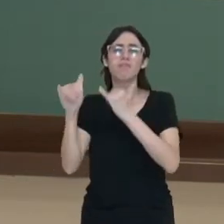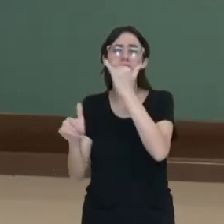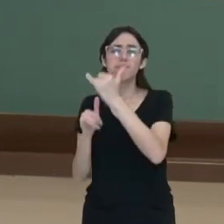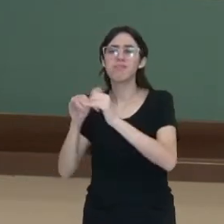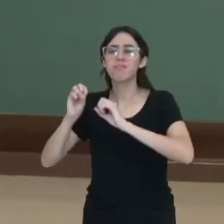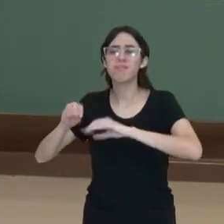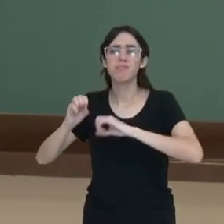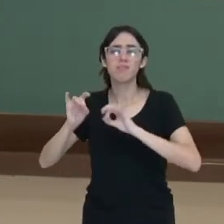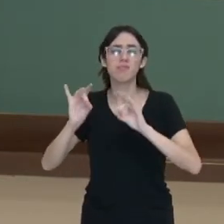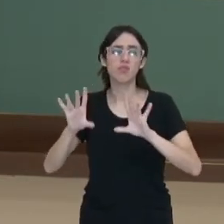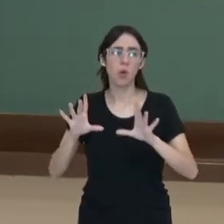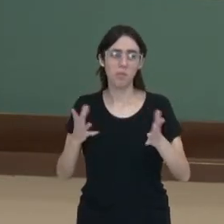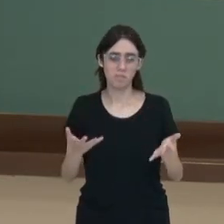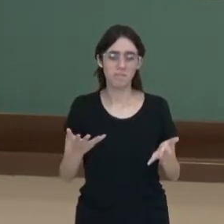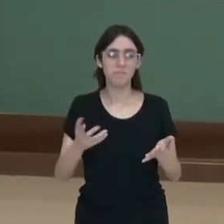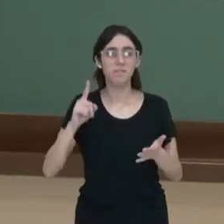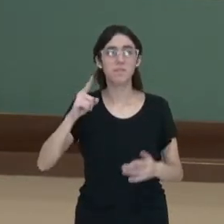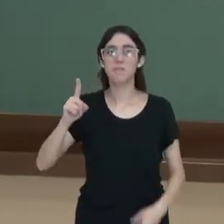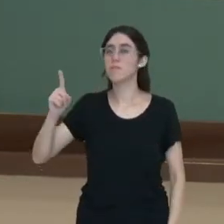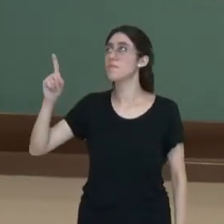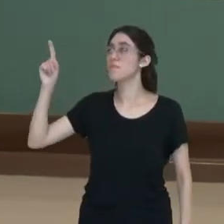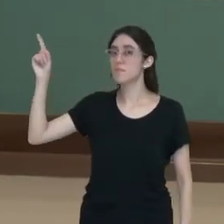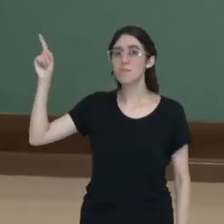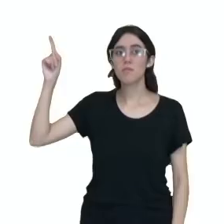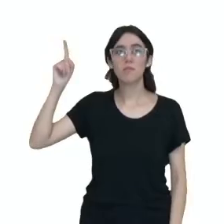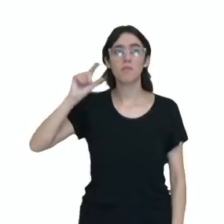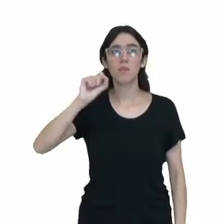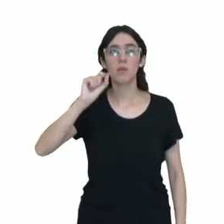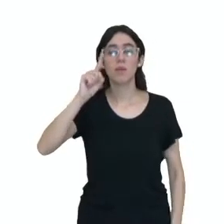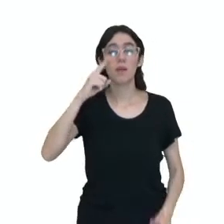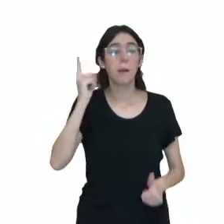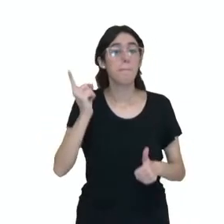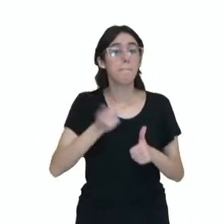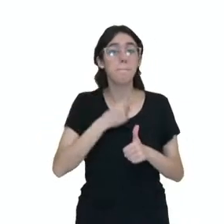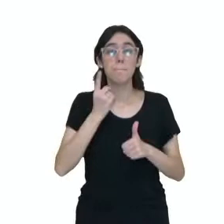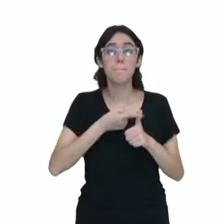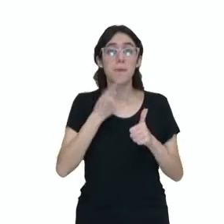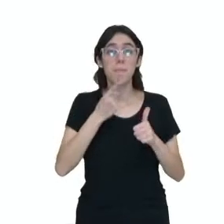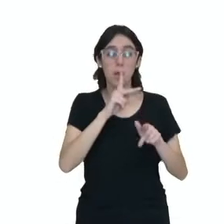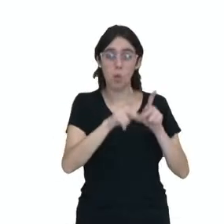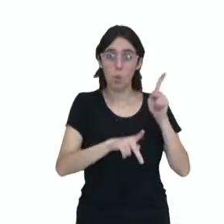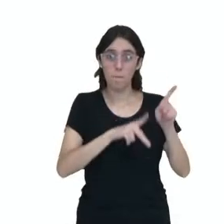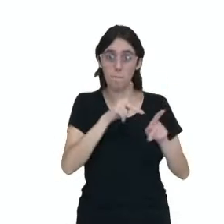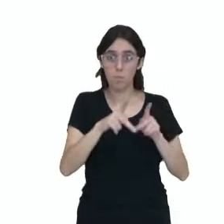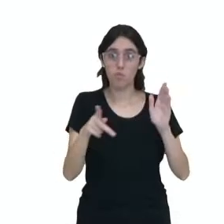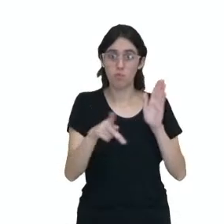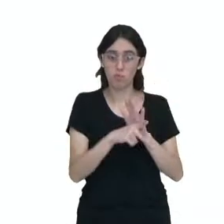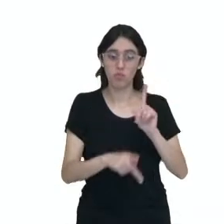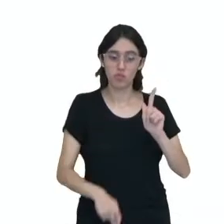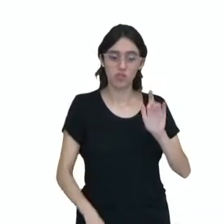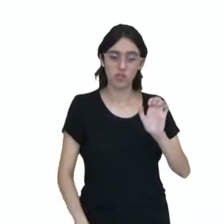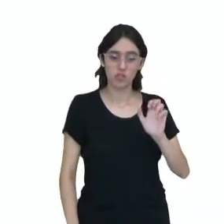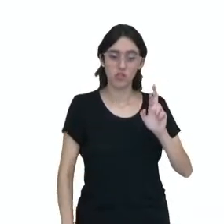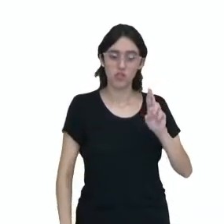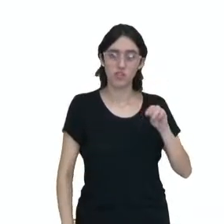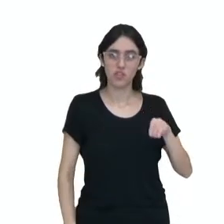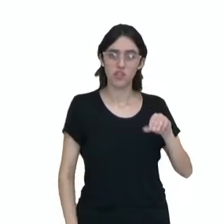Alarico, que é considerada a primeira vez que um povo germânico, no caso o reino